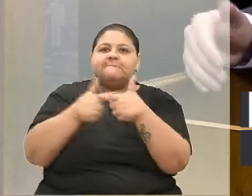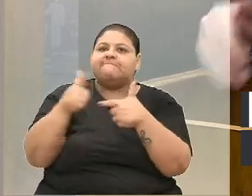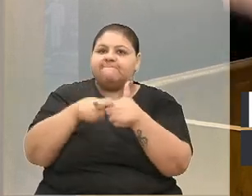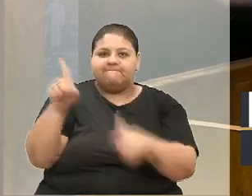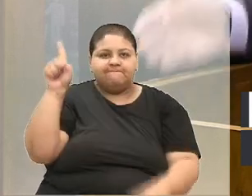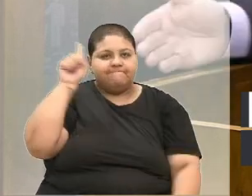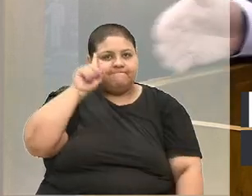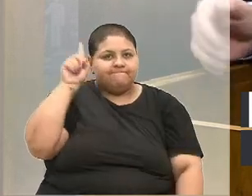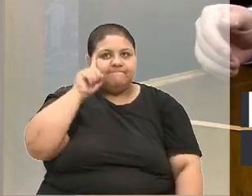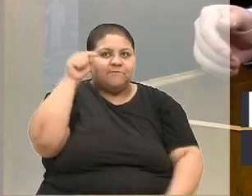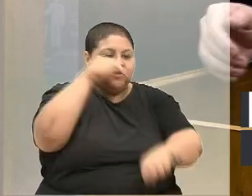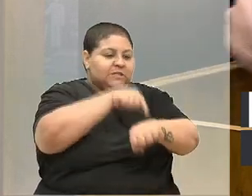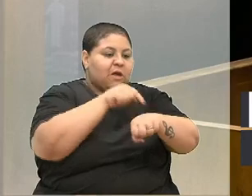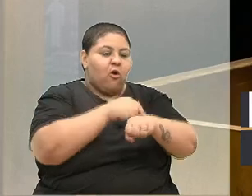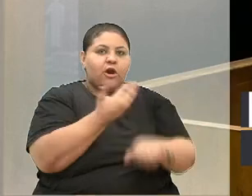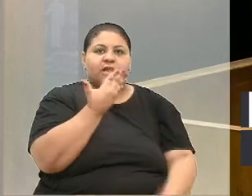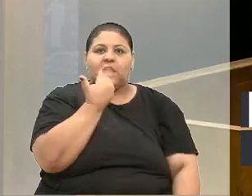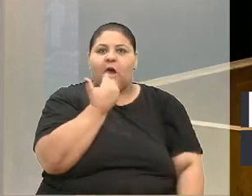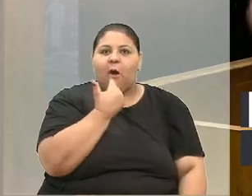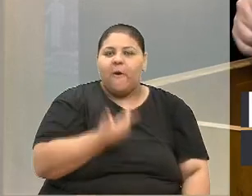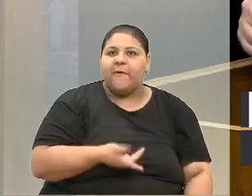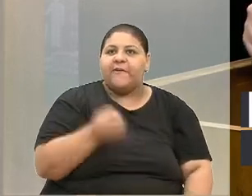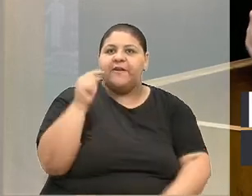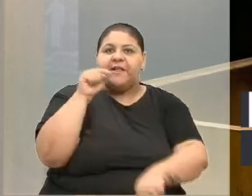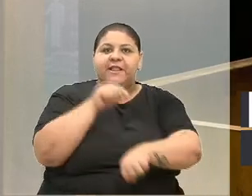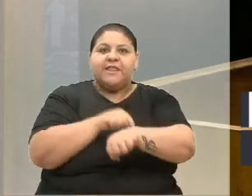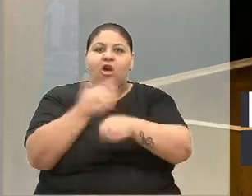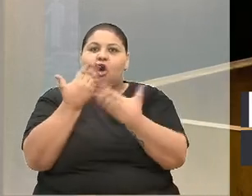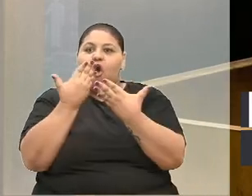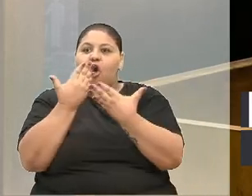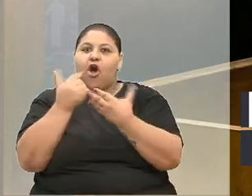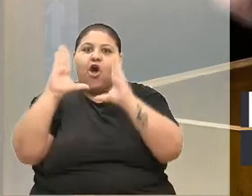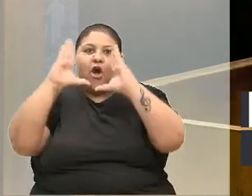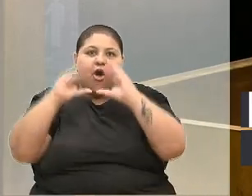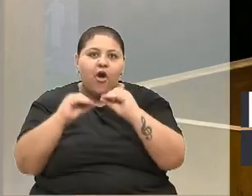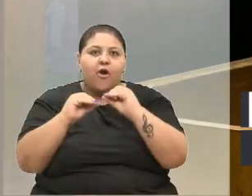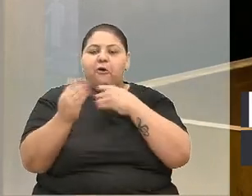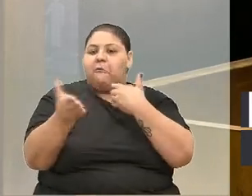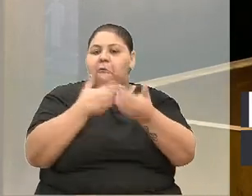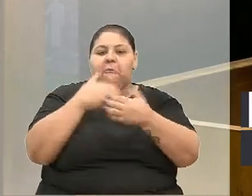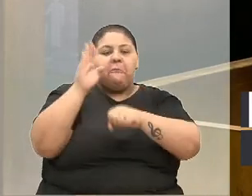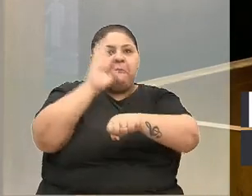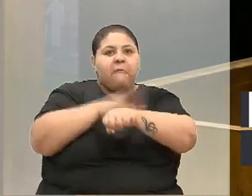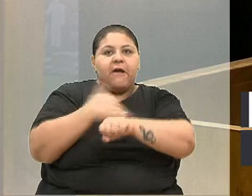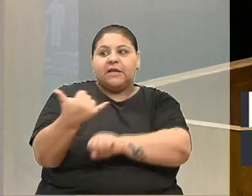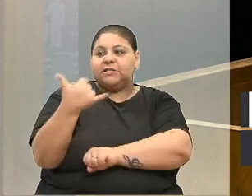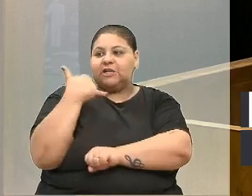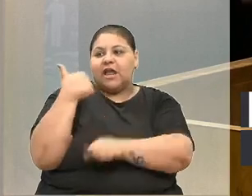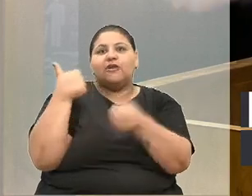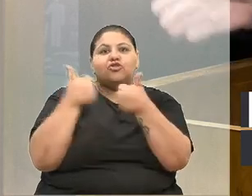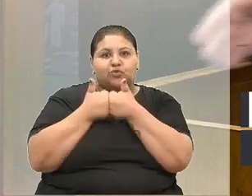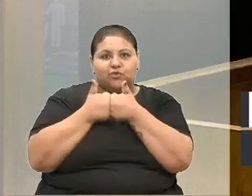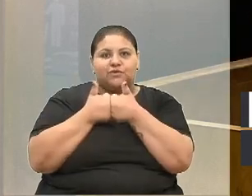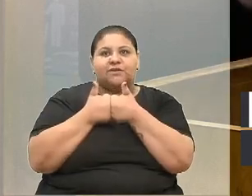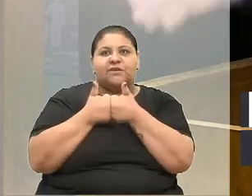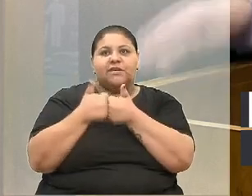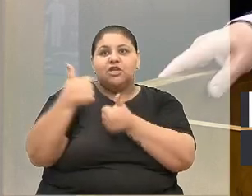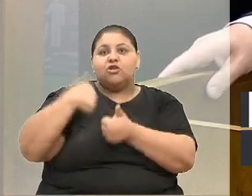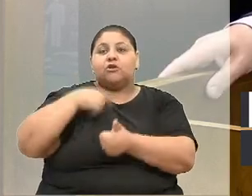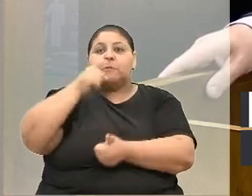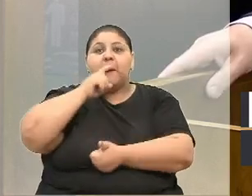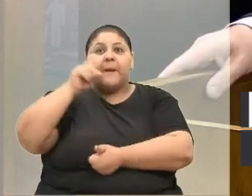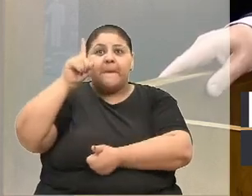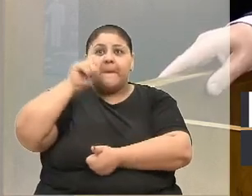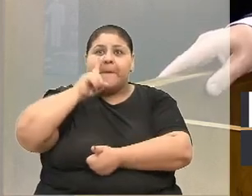diariamente. É na hora do almoço, é na hora do jantar, em qualquer momento aquele celular está ali presente. E a gente, como pais, tem que ser, às